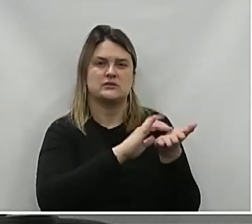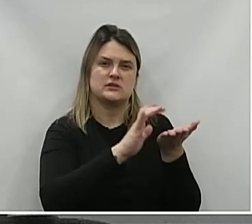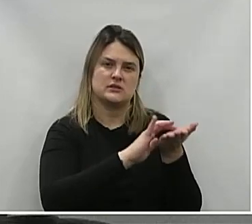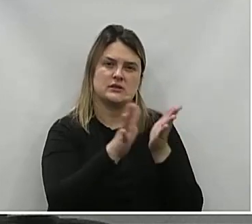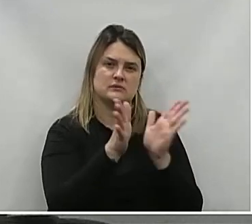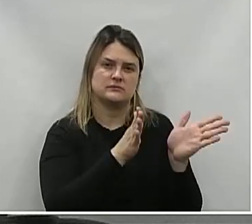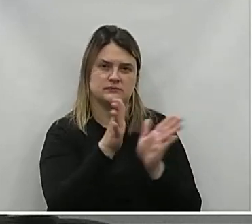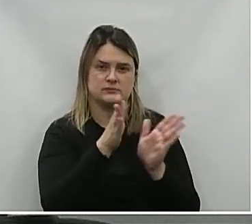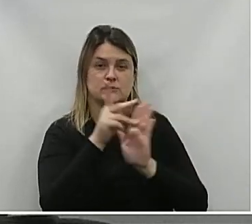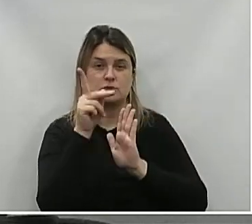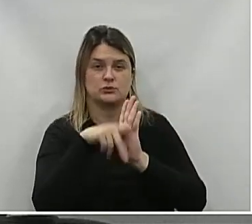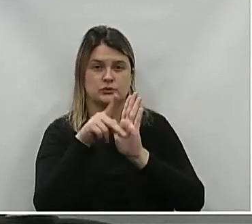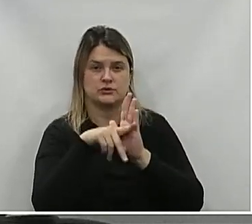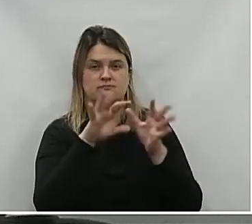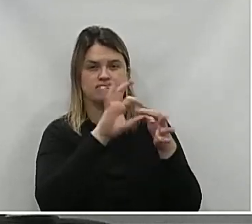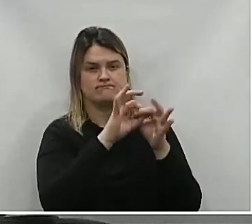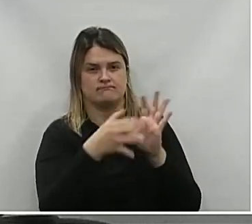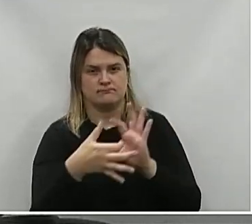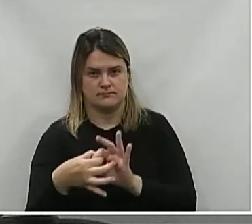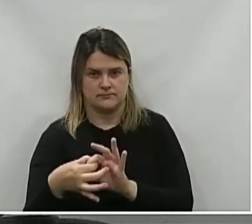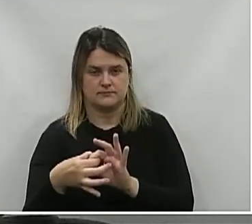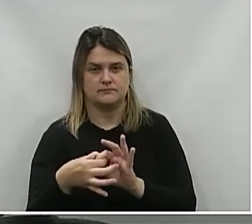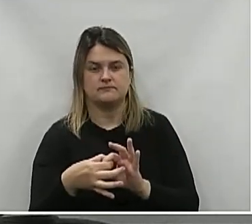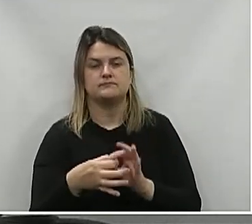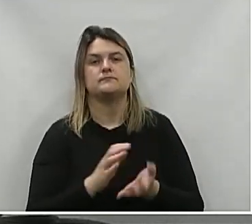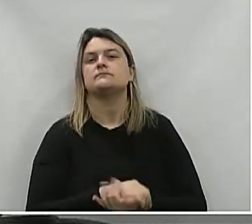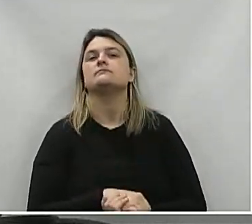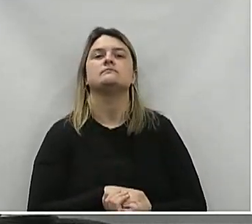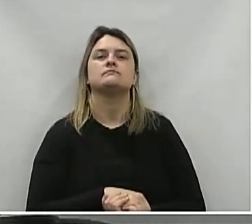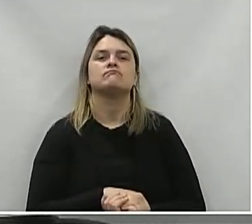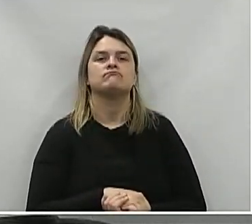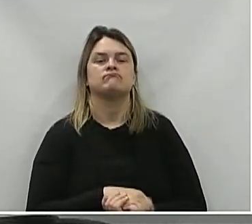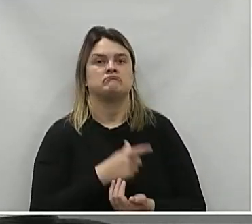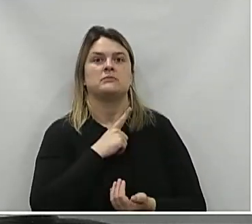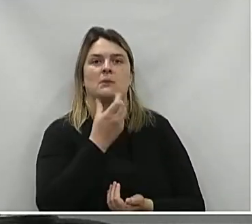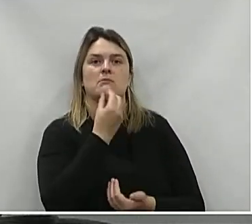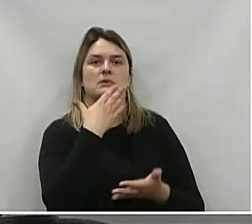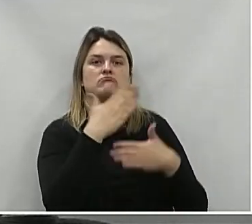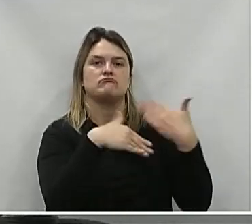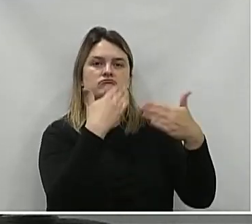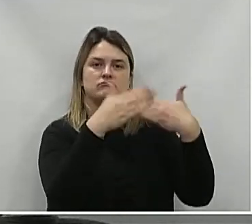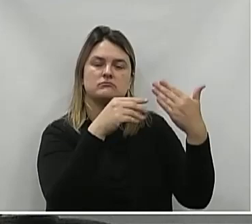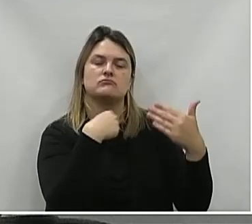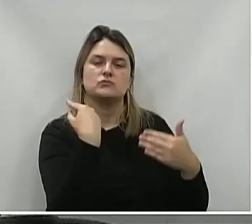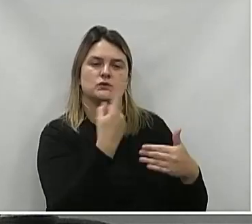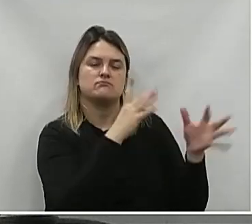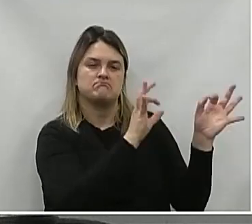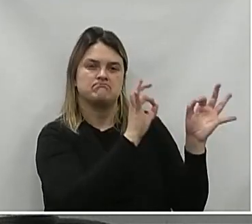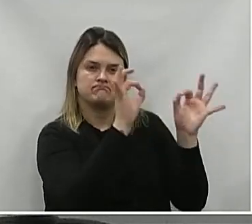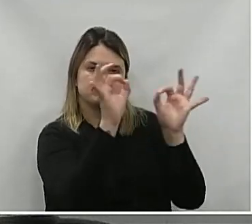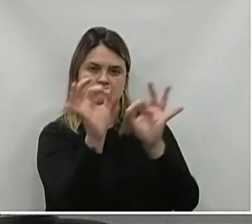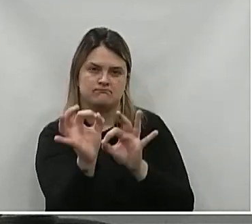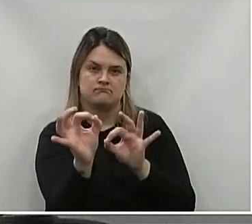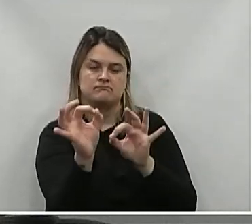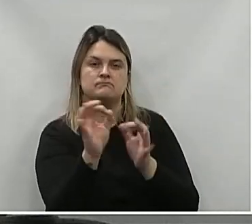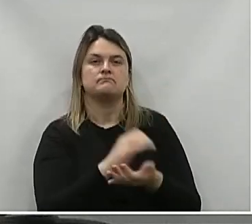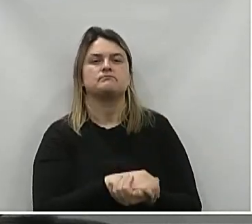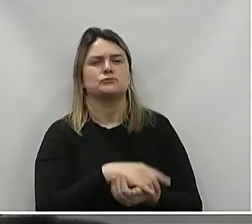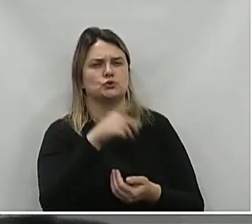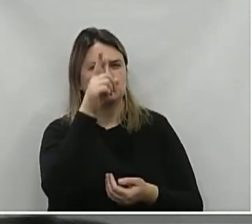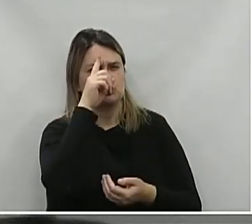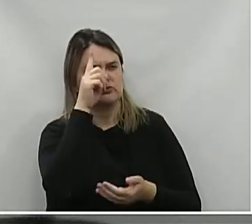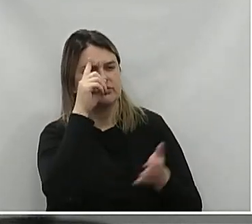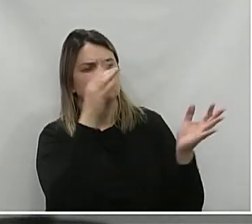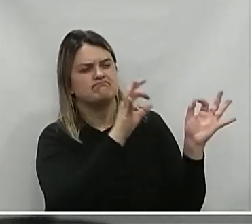de acessibilidade, que é o projeto paralímpico de Honório Vitória, que está sendo muito bem desenvolvido, a gente tem acompanhado, né, no dia a